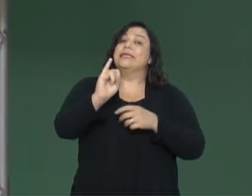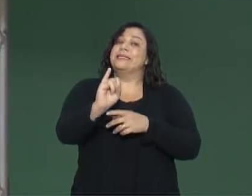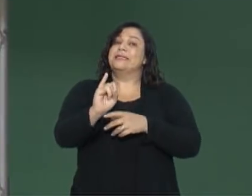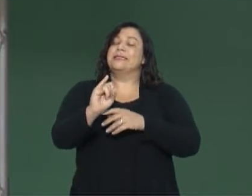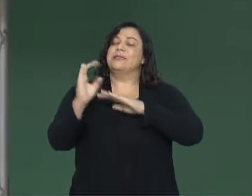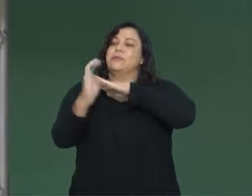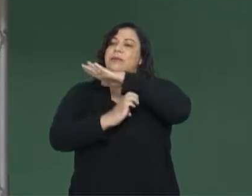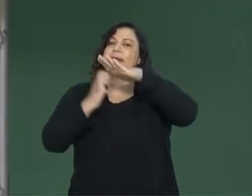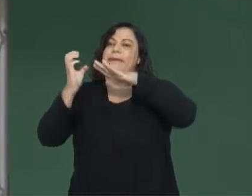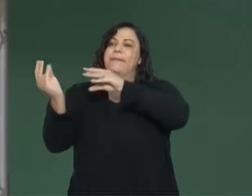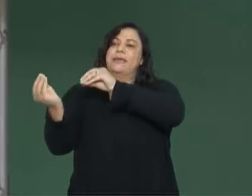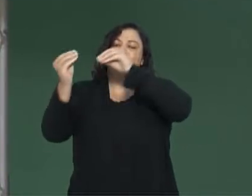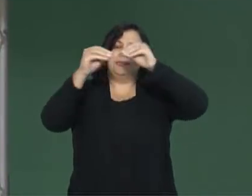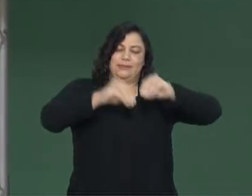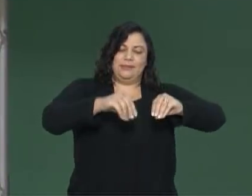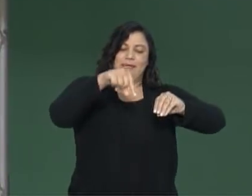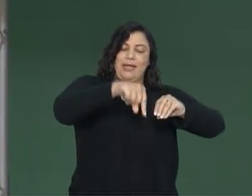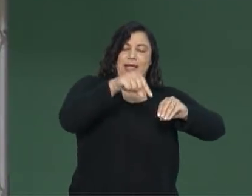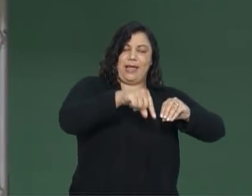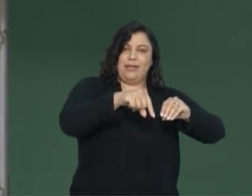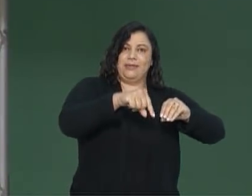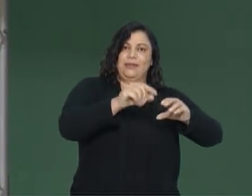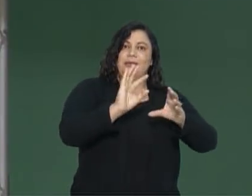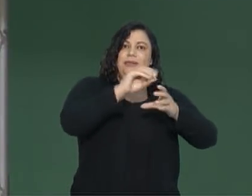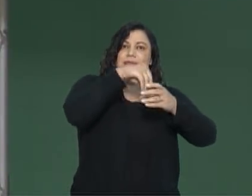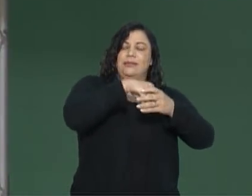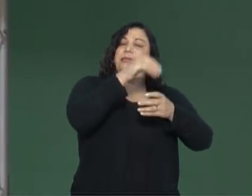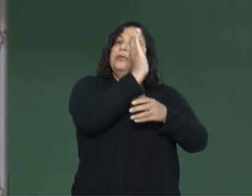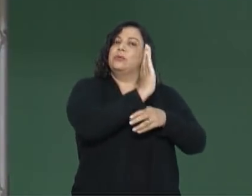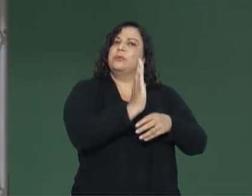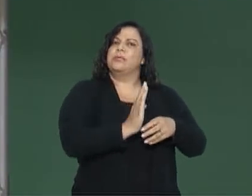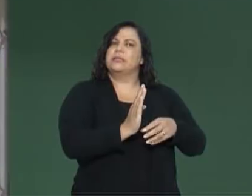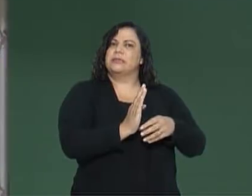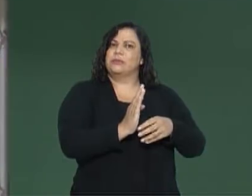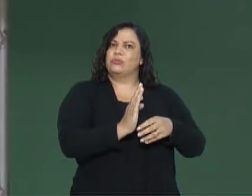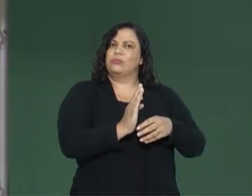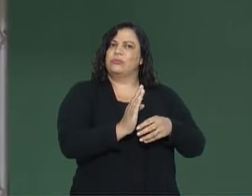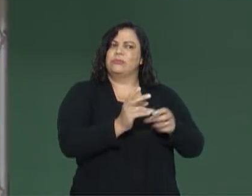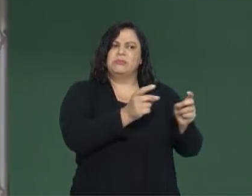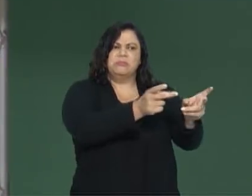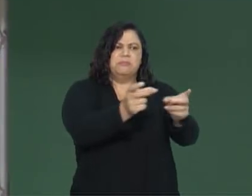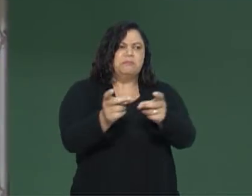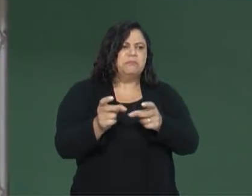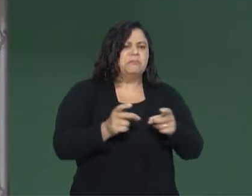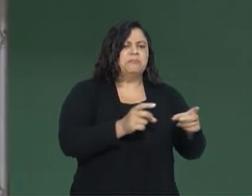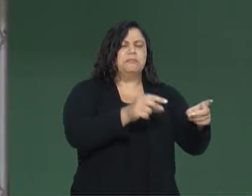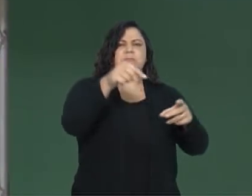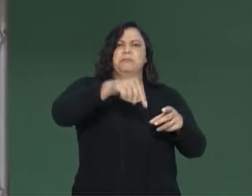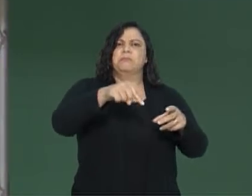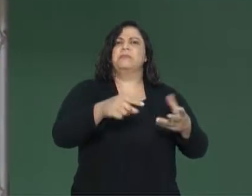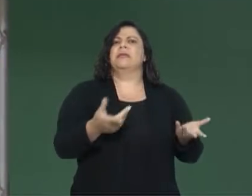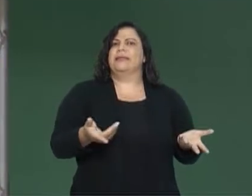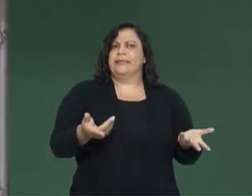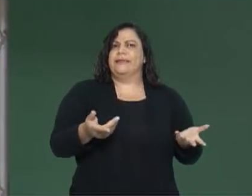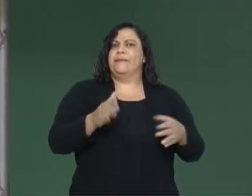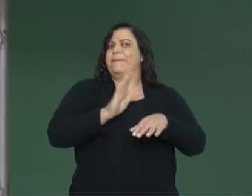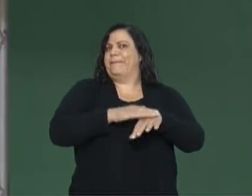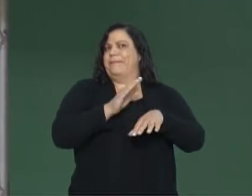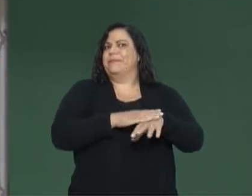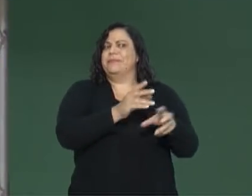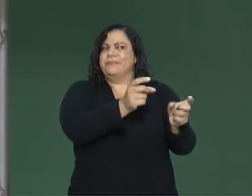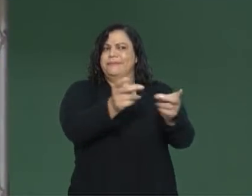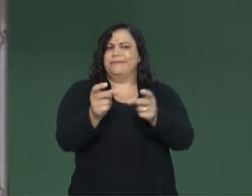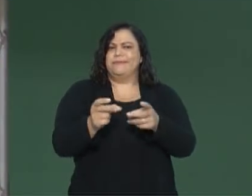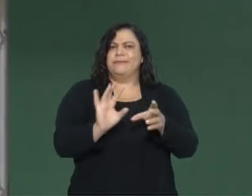Brasil, para vender no Brasil e até exportar, que seja, mas ele vende aqui,